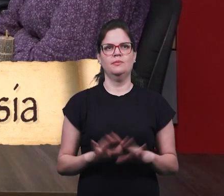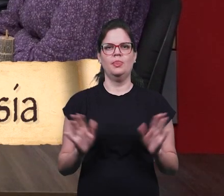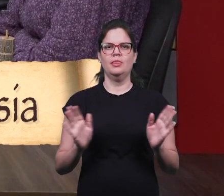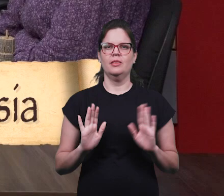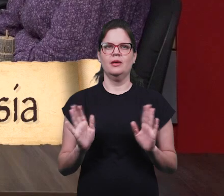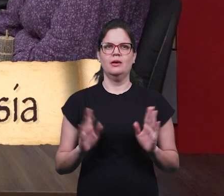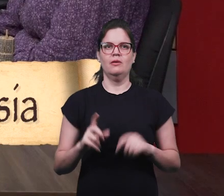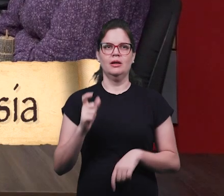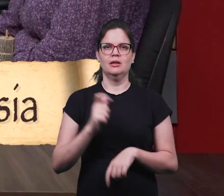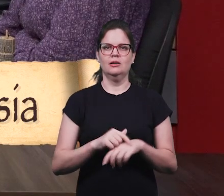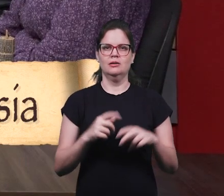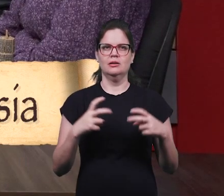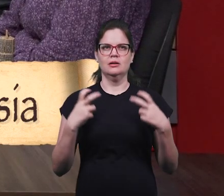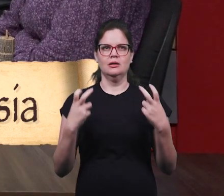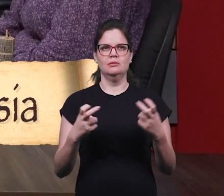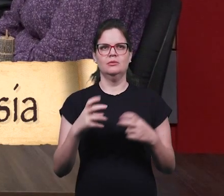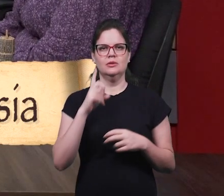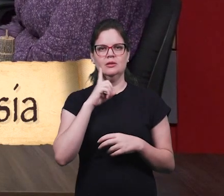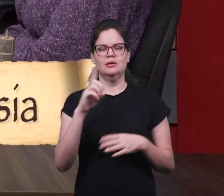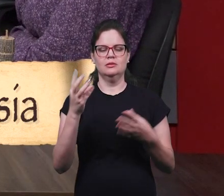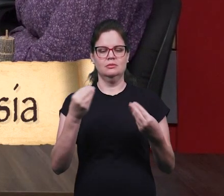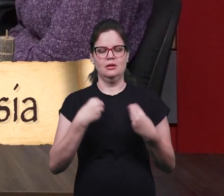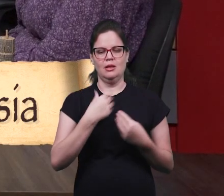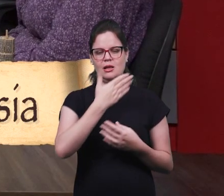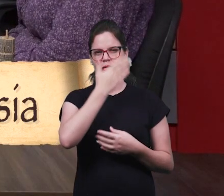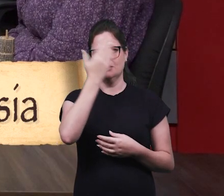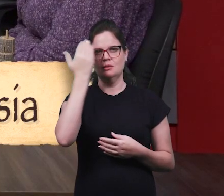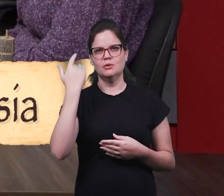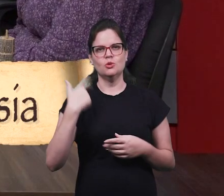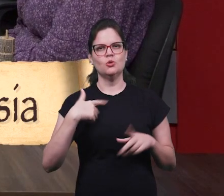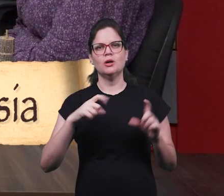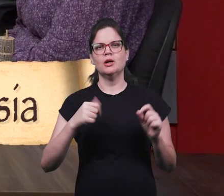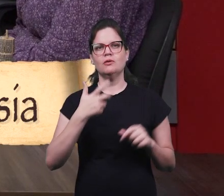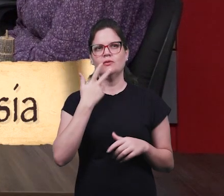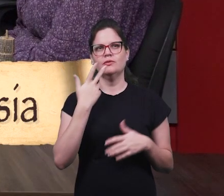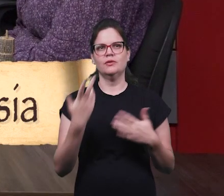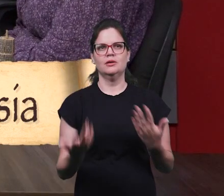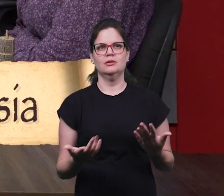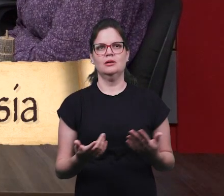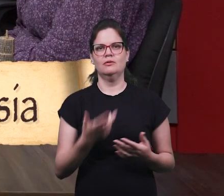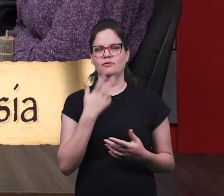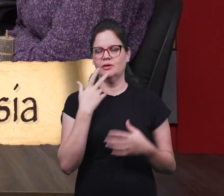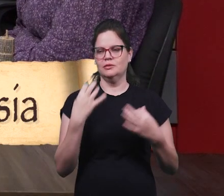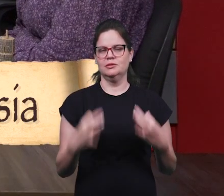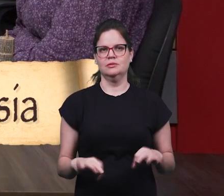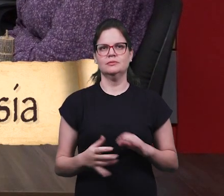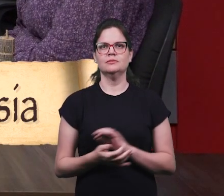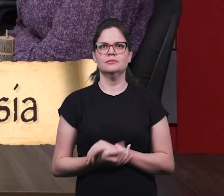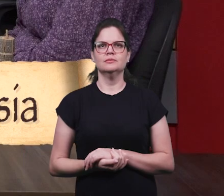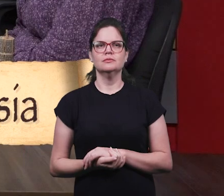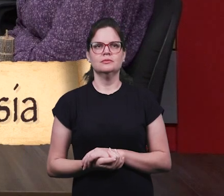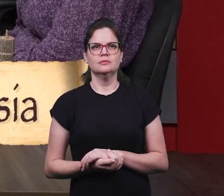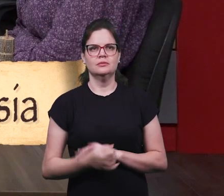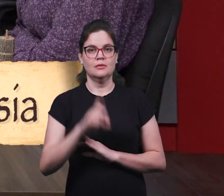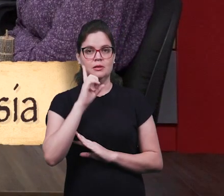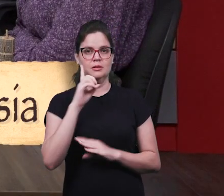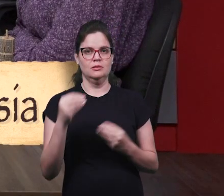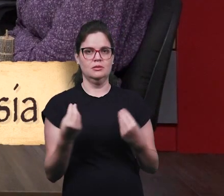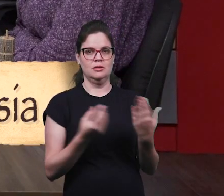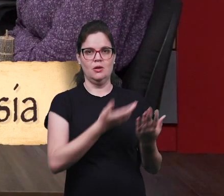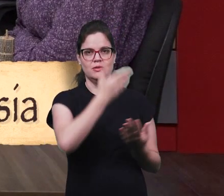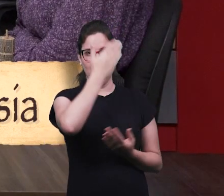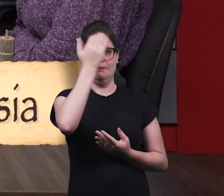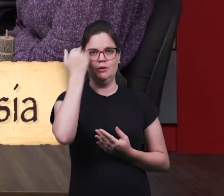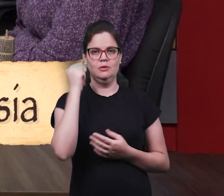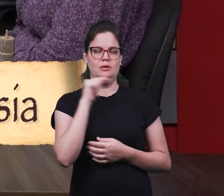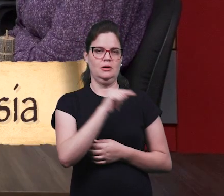Não, aí ele fez um clamor na hora, assim, meu Deus, me dá sabedoria aqui, o que eu vou falar? E falou certinho, né? Deus deu